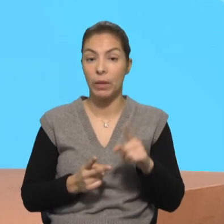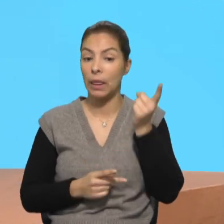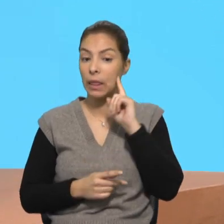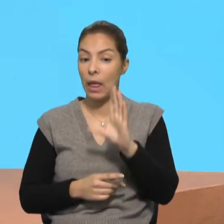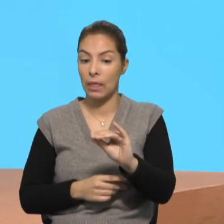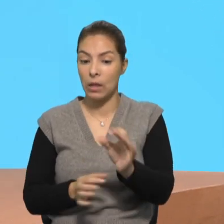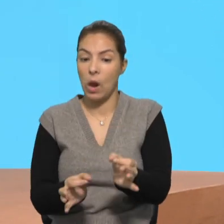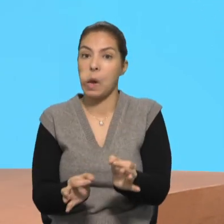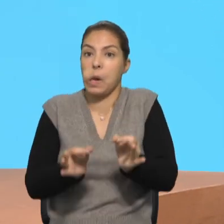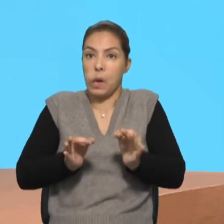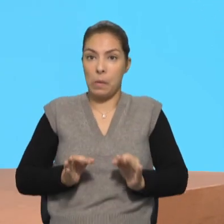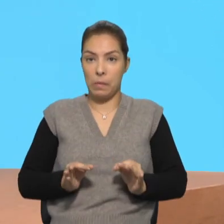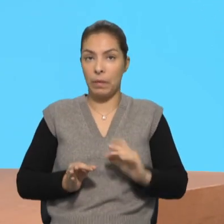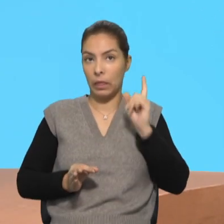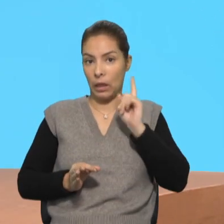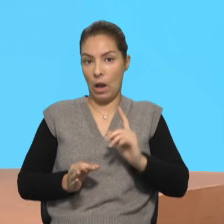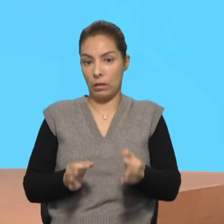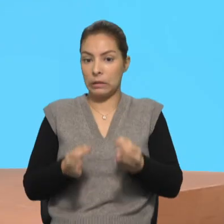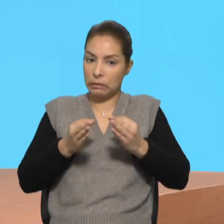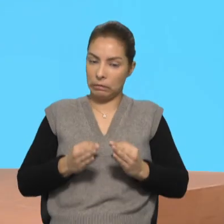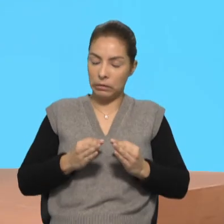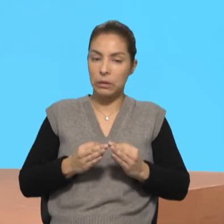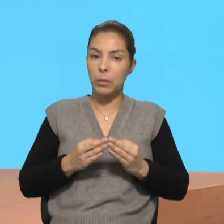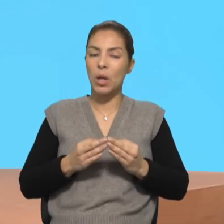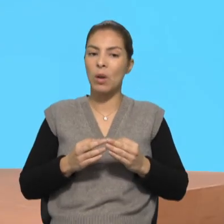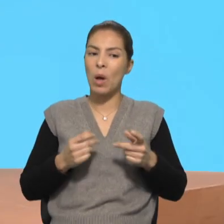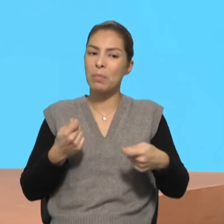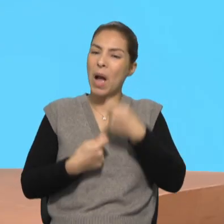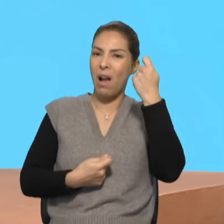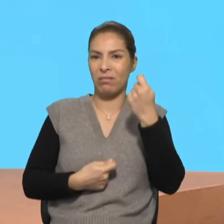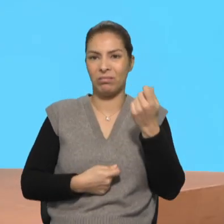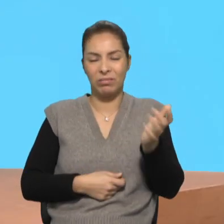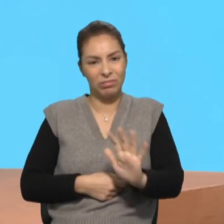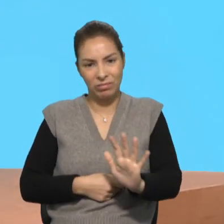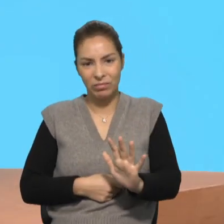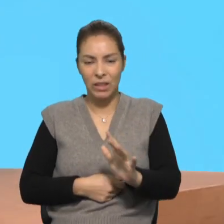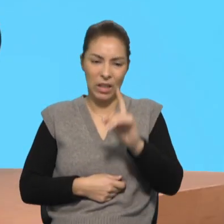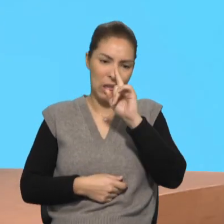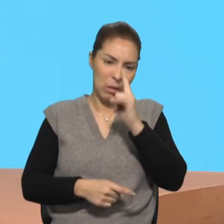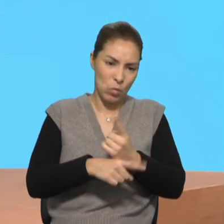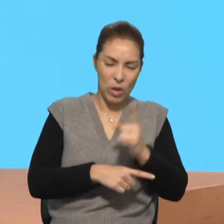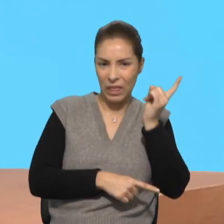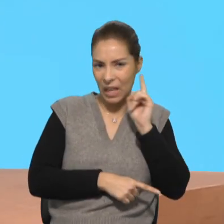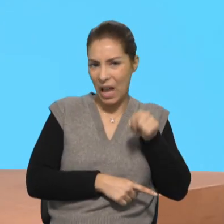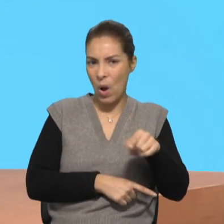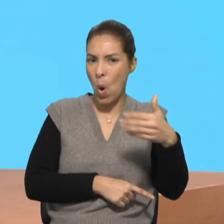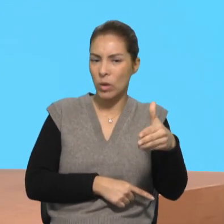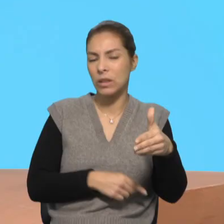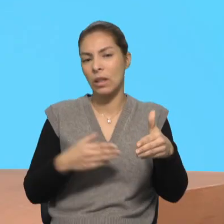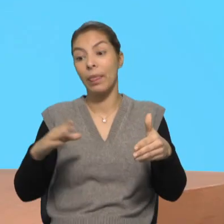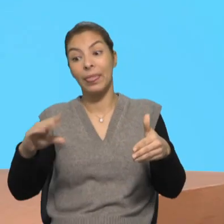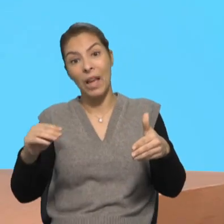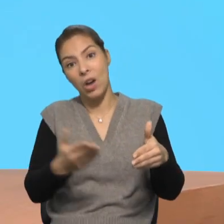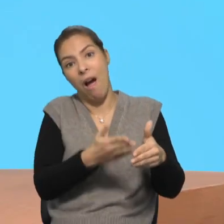para não colocar acumular duas iniciativas no mesmo dia. No dia 10